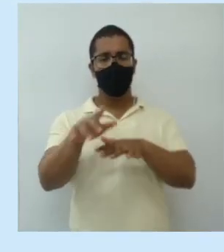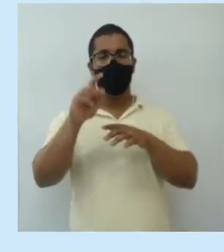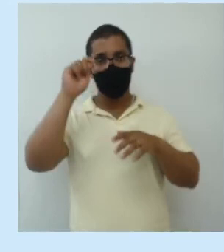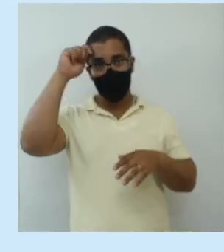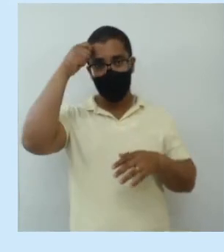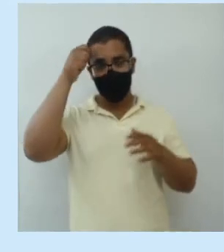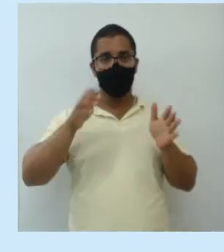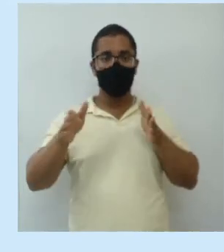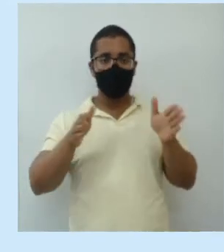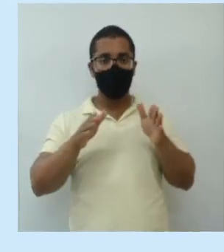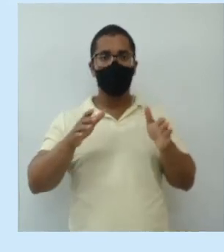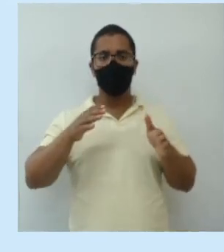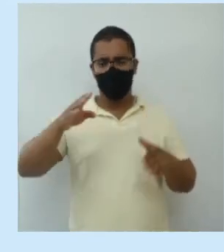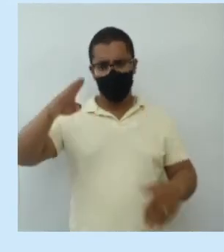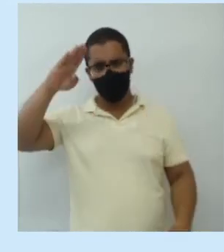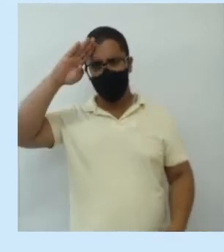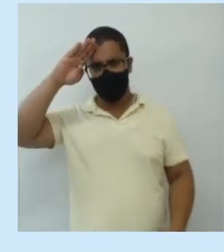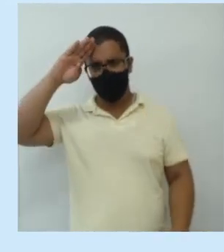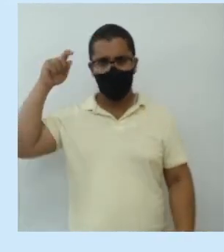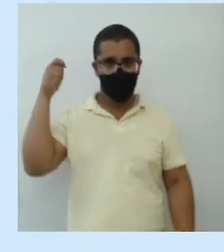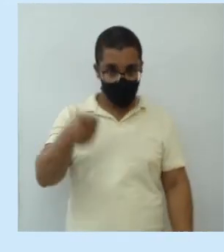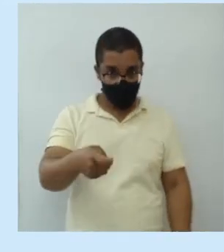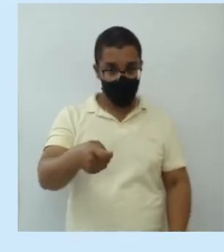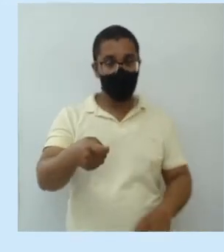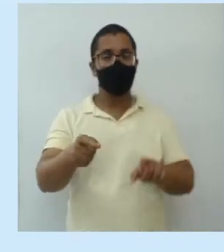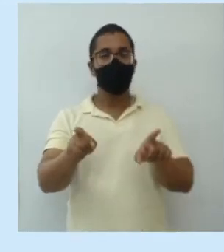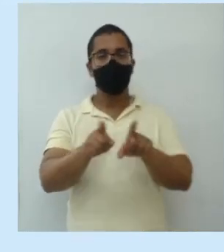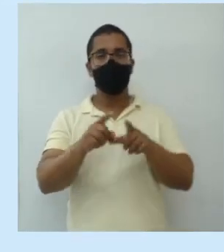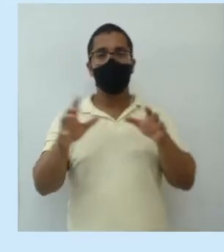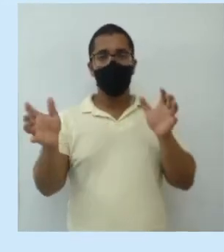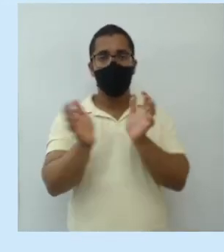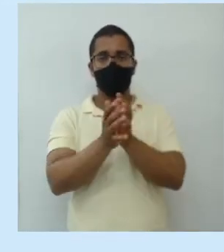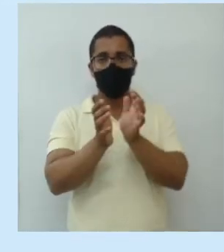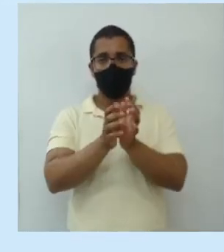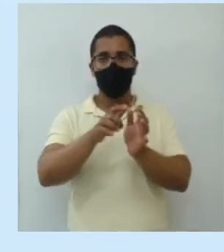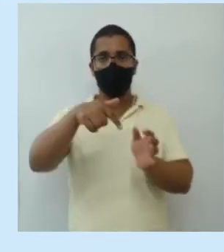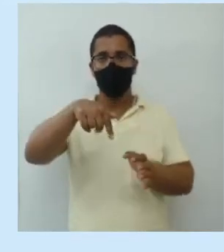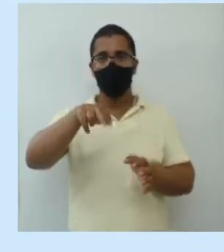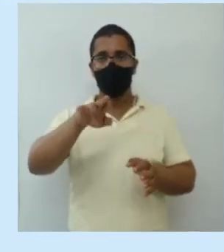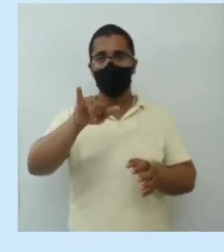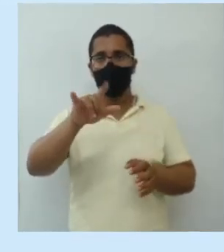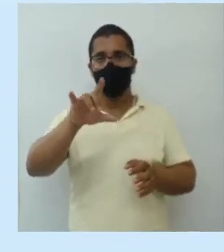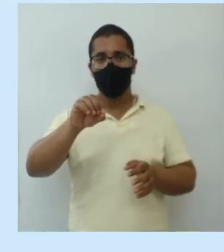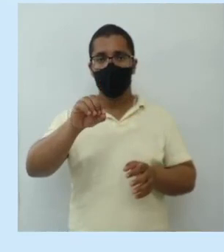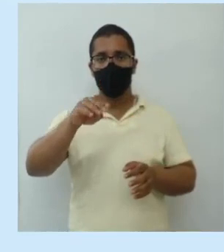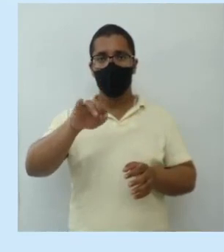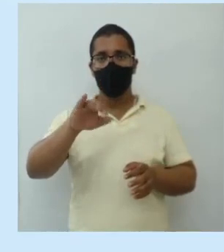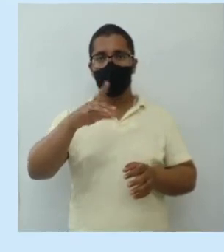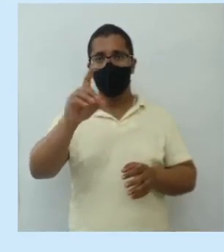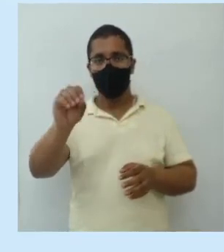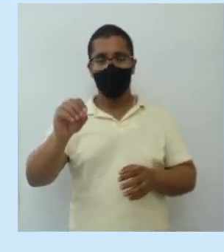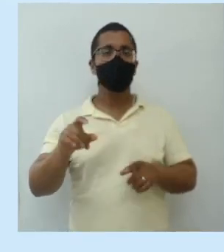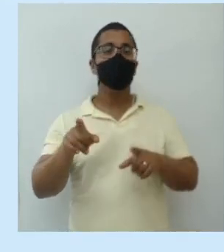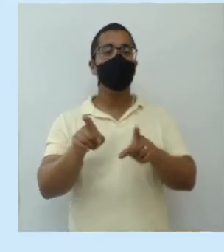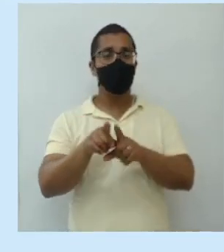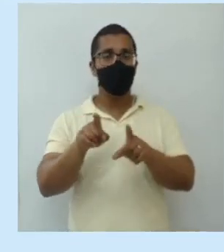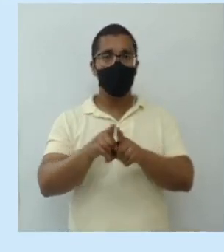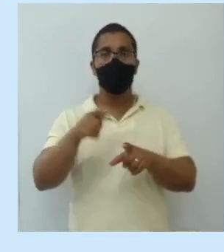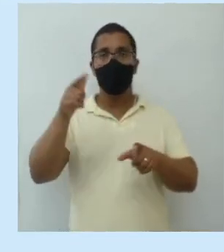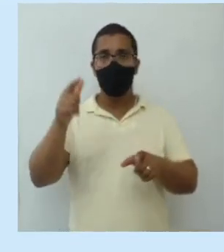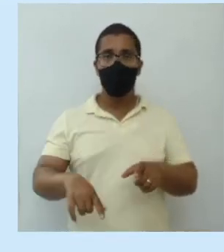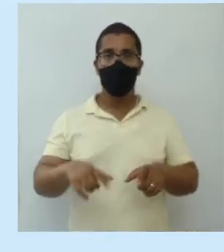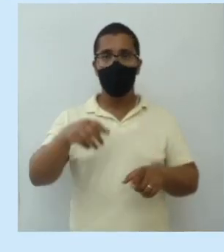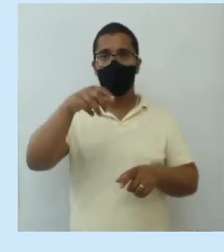negro durante a ditadura militar, e o grupo Quilombação. Também vamos ter, né, movimentos das populações